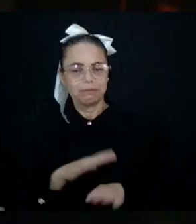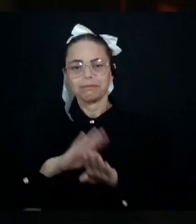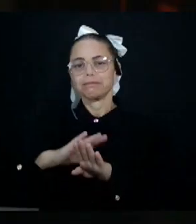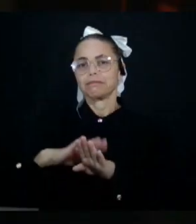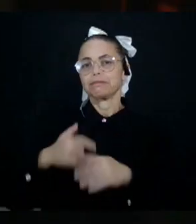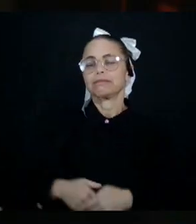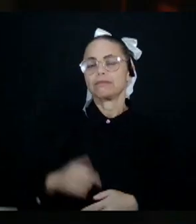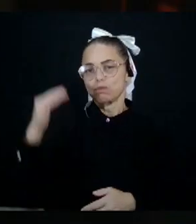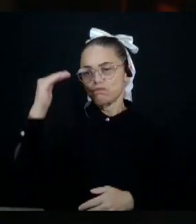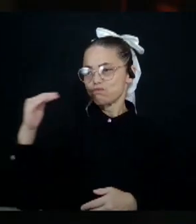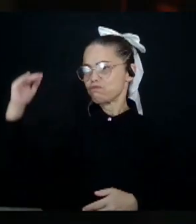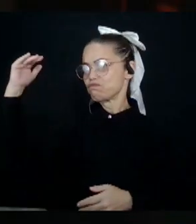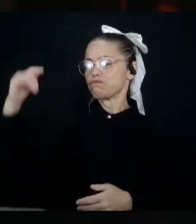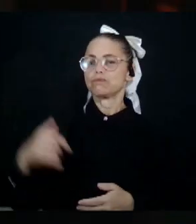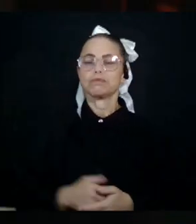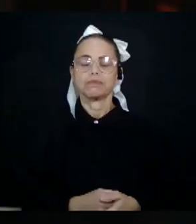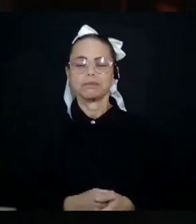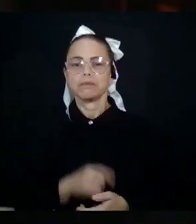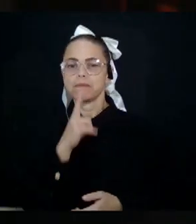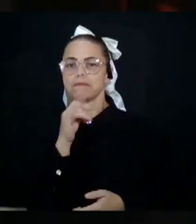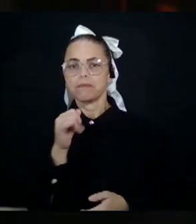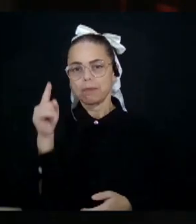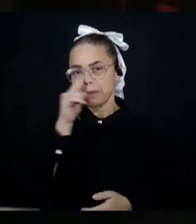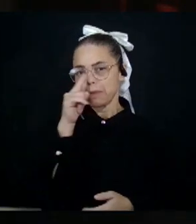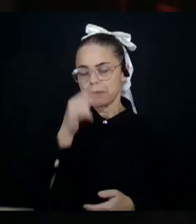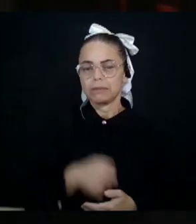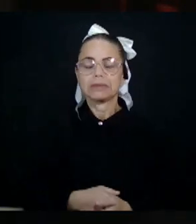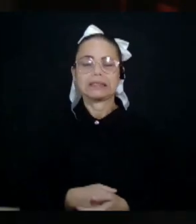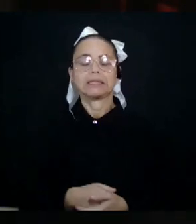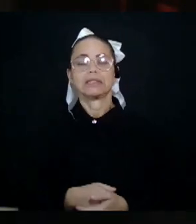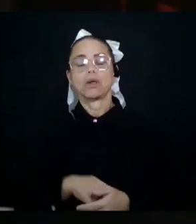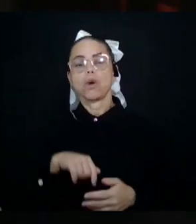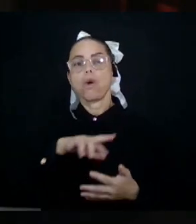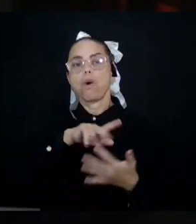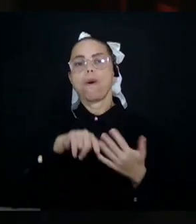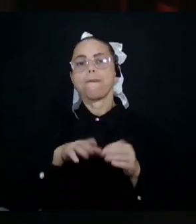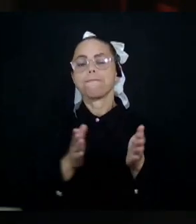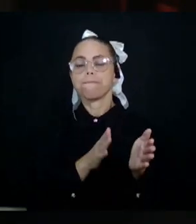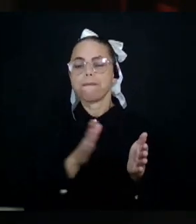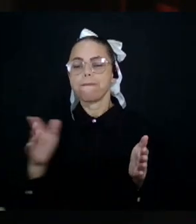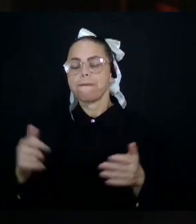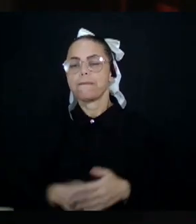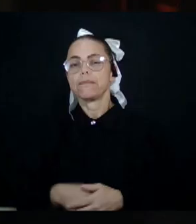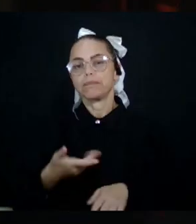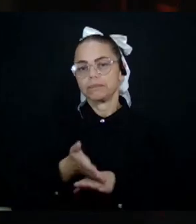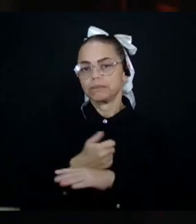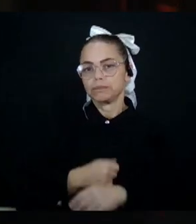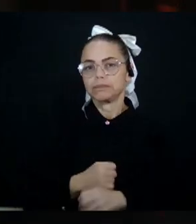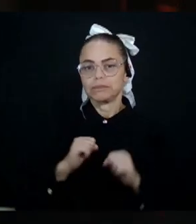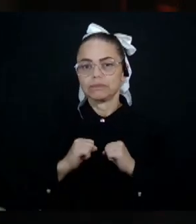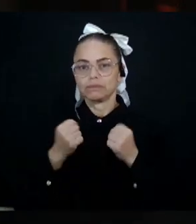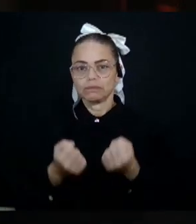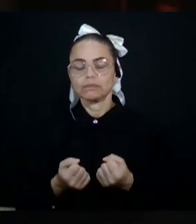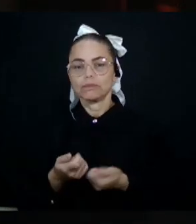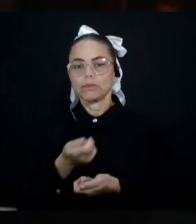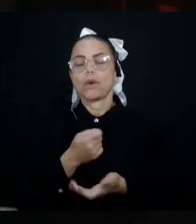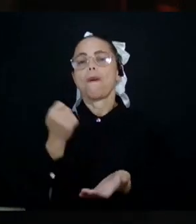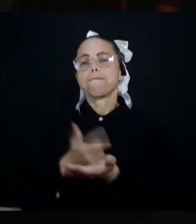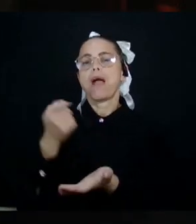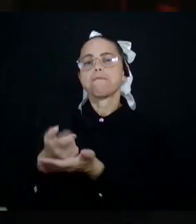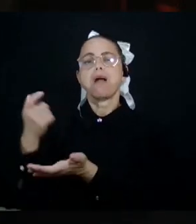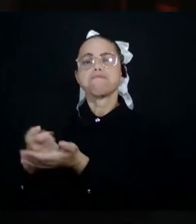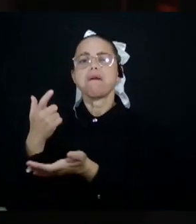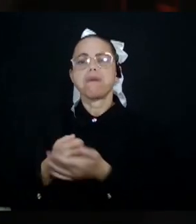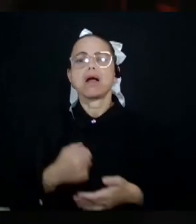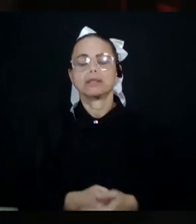adulto, né? Pai, mãe, em tempos diferentes, antes desafios físicos e econômicos, hoje